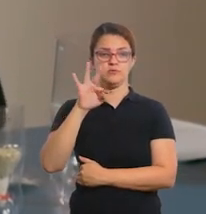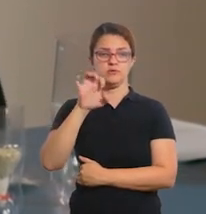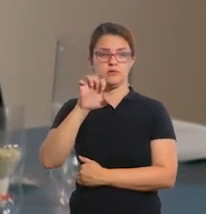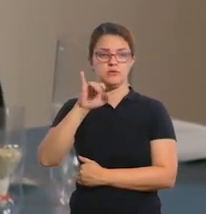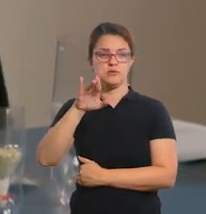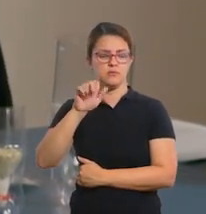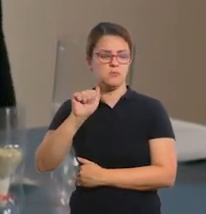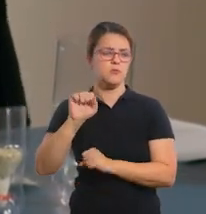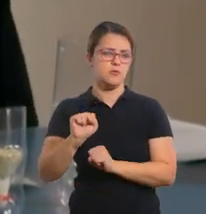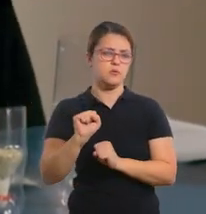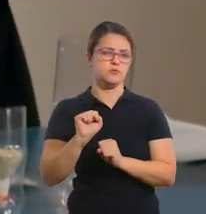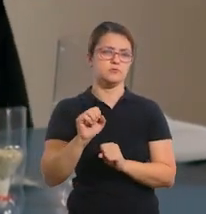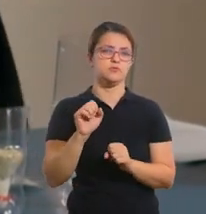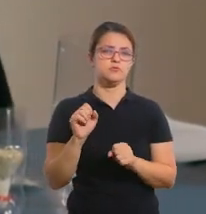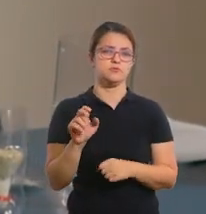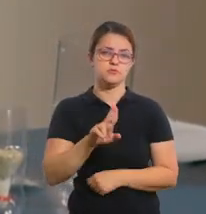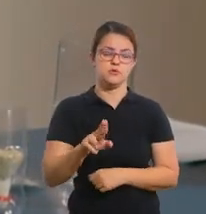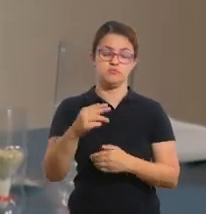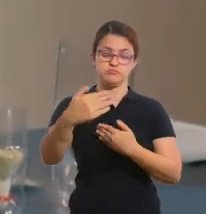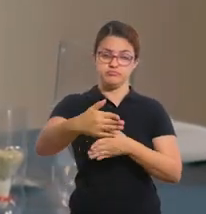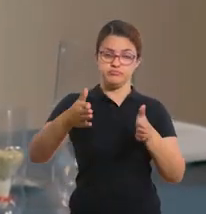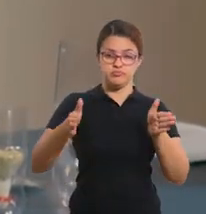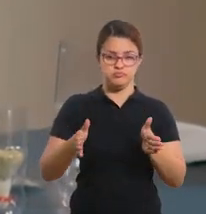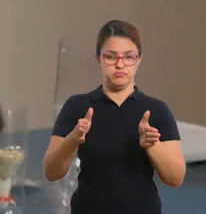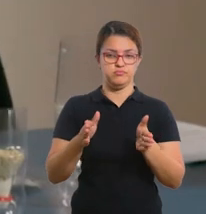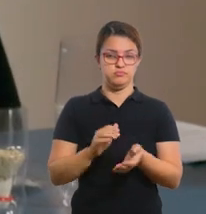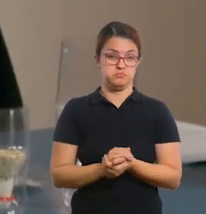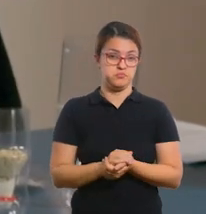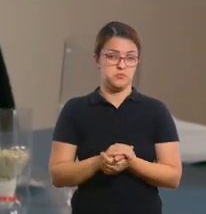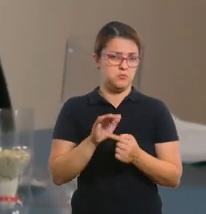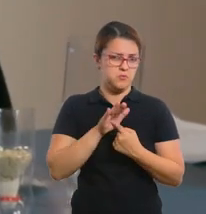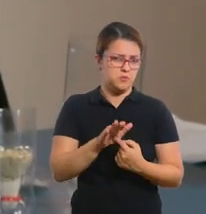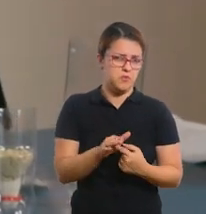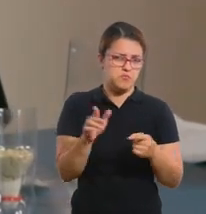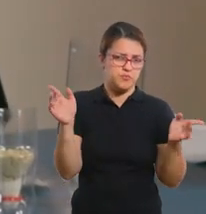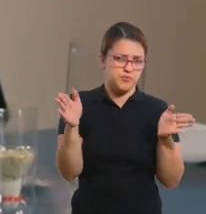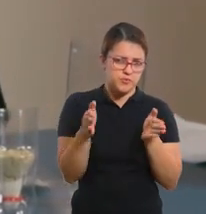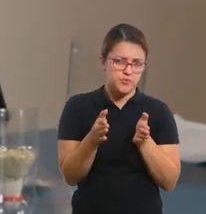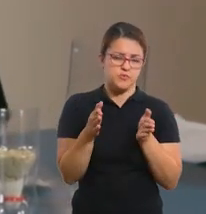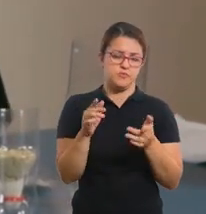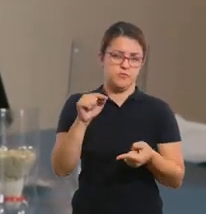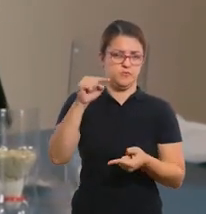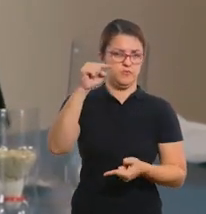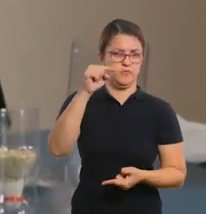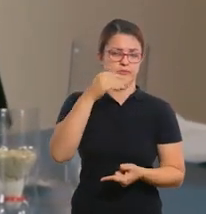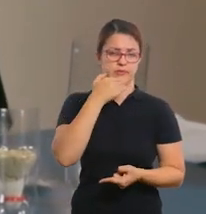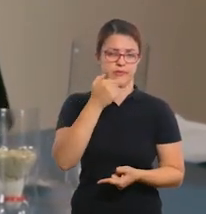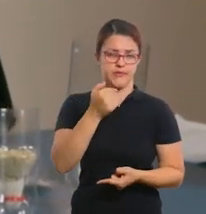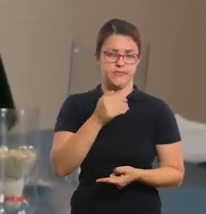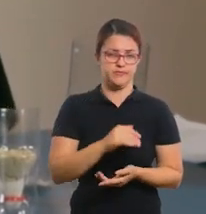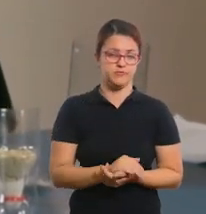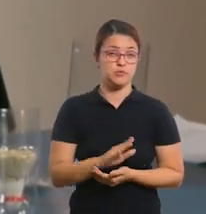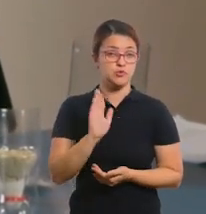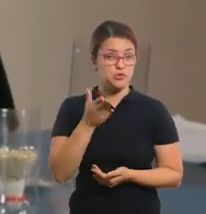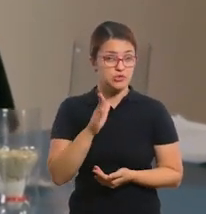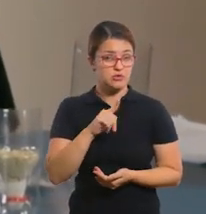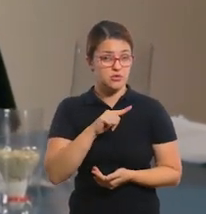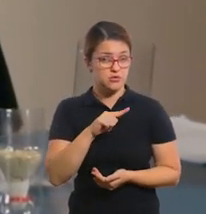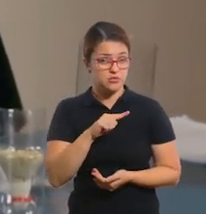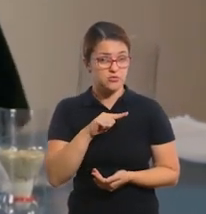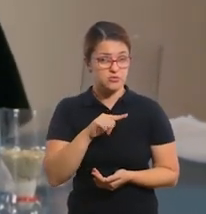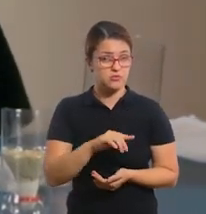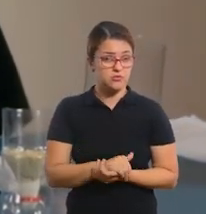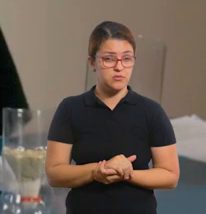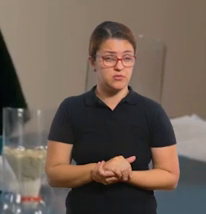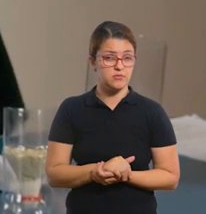Pode ser numa caixa de madeira ou, eu trouxe aqui um exemplo, de uma mini composteira, né, na garrafa PET, que se for mais